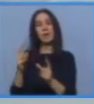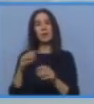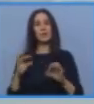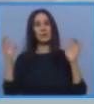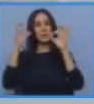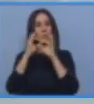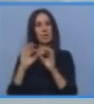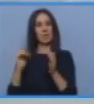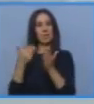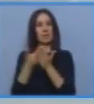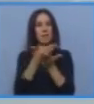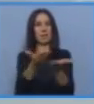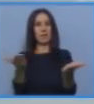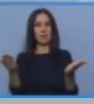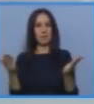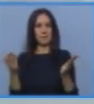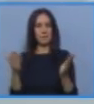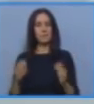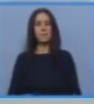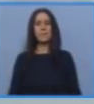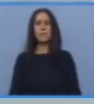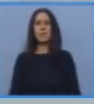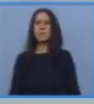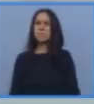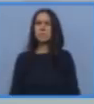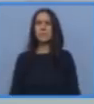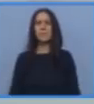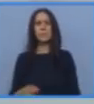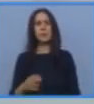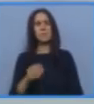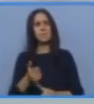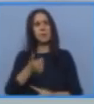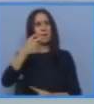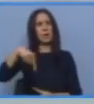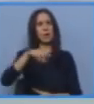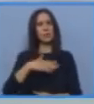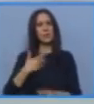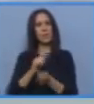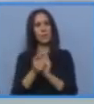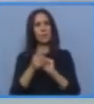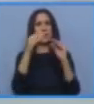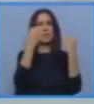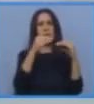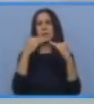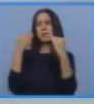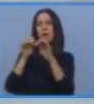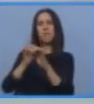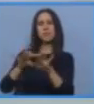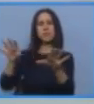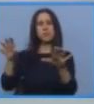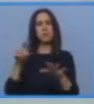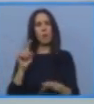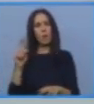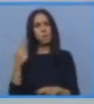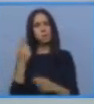Espírito Santo. Para ensinar a sermos melhores, para transmitir ensinamentos. Isso podia ter